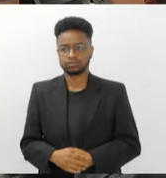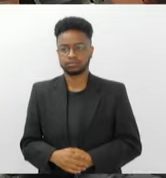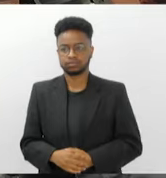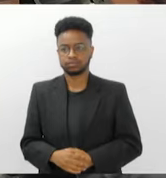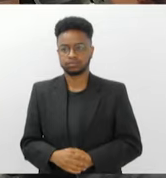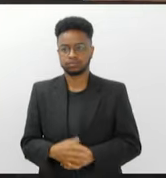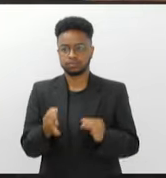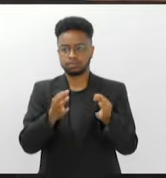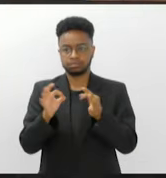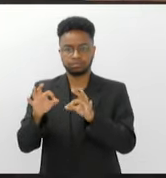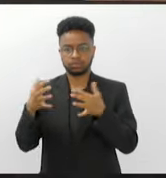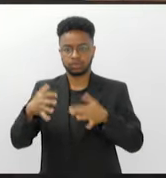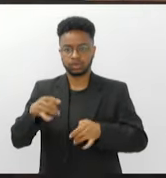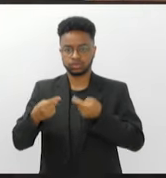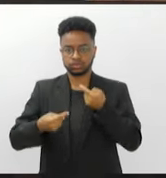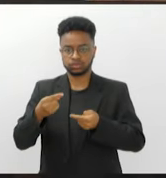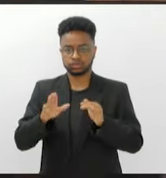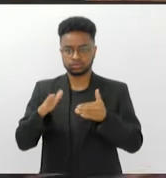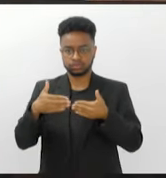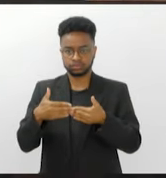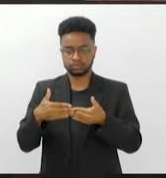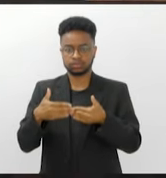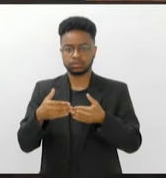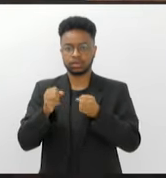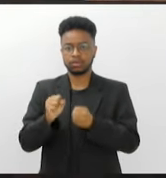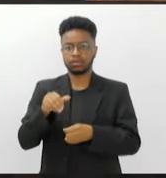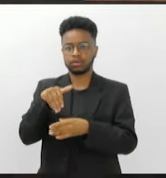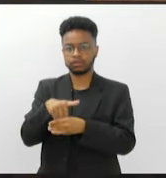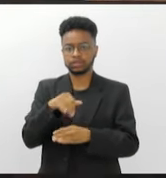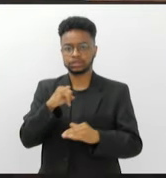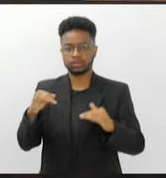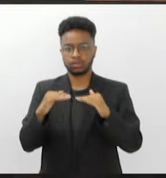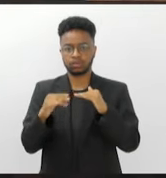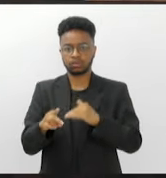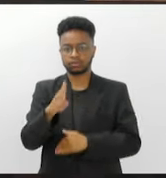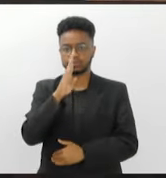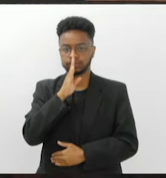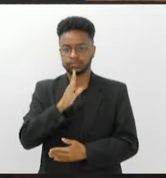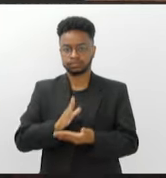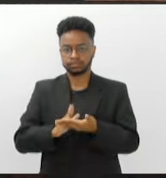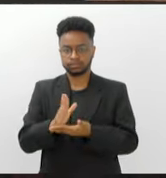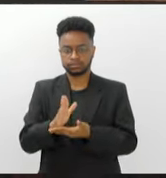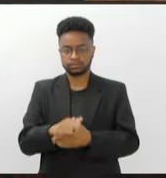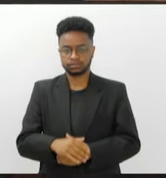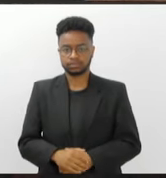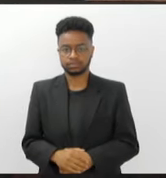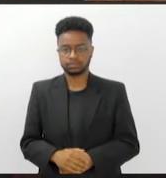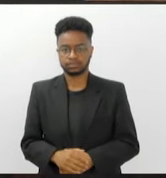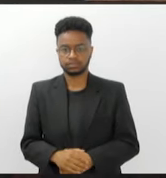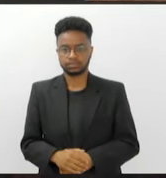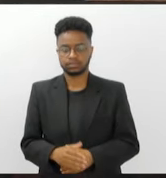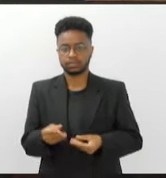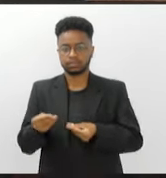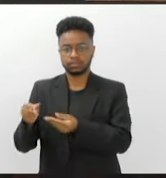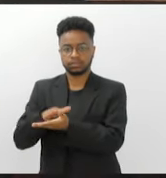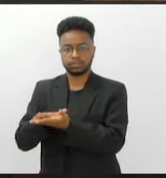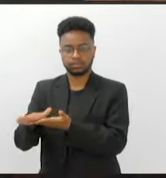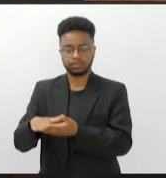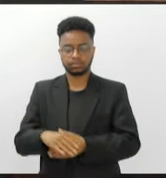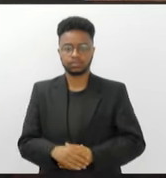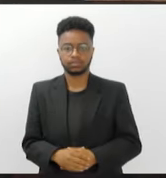Não havendo mais quem queira discutir, encerrada a discussão. Em votação, senhores que aprovam, permaneçam como estão. Aprovado, vai a